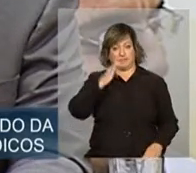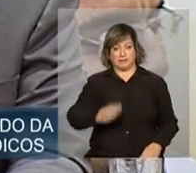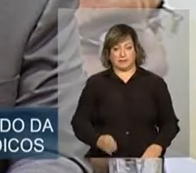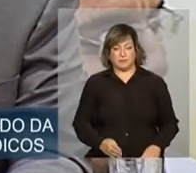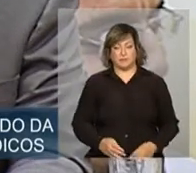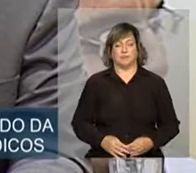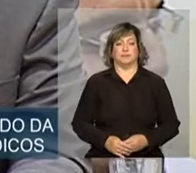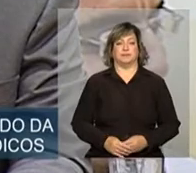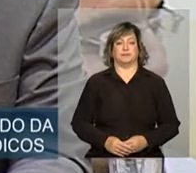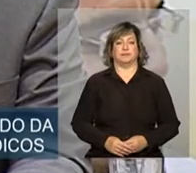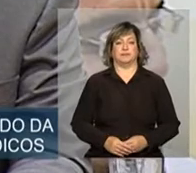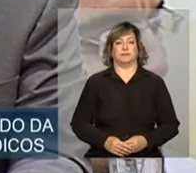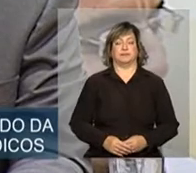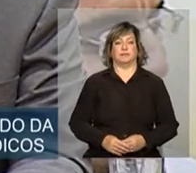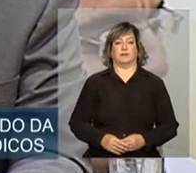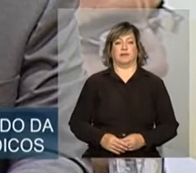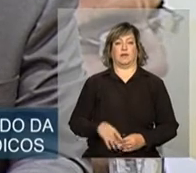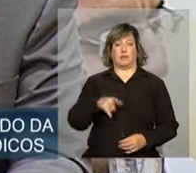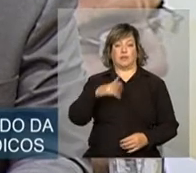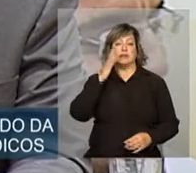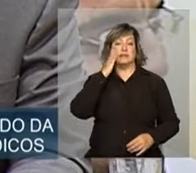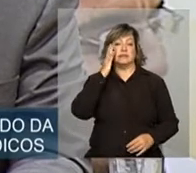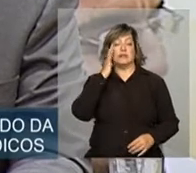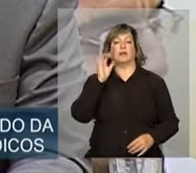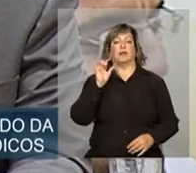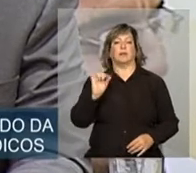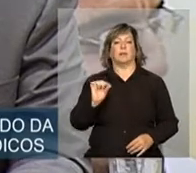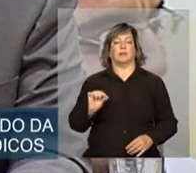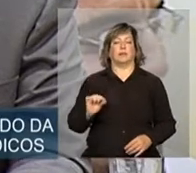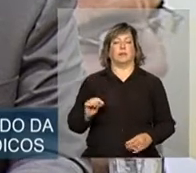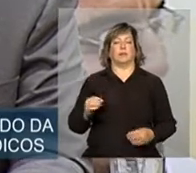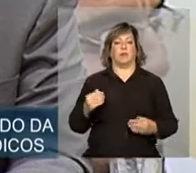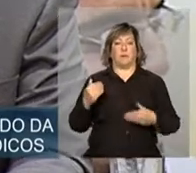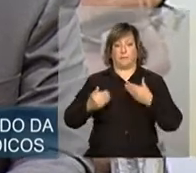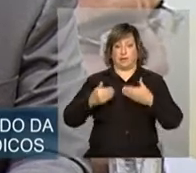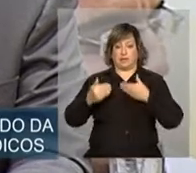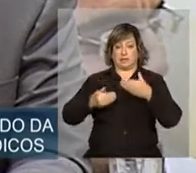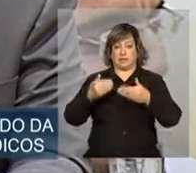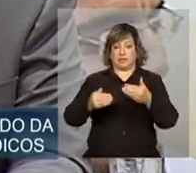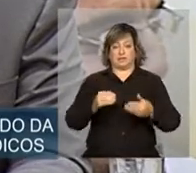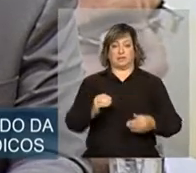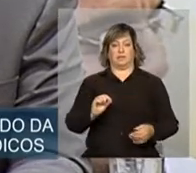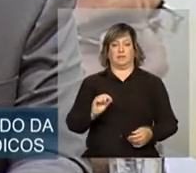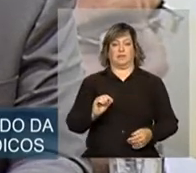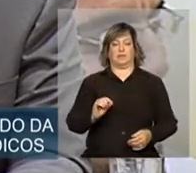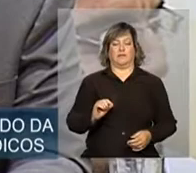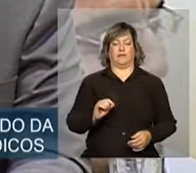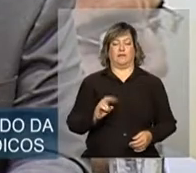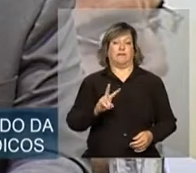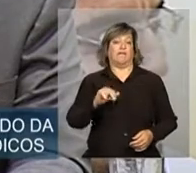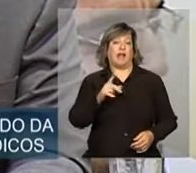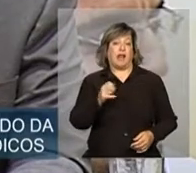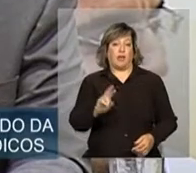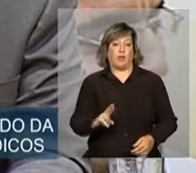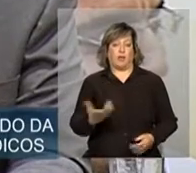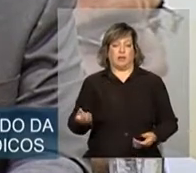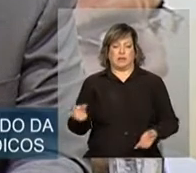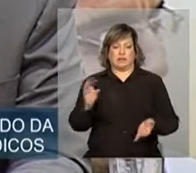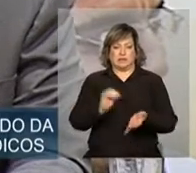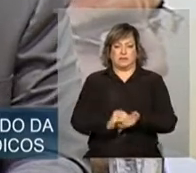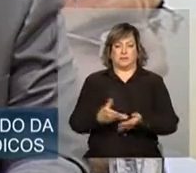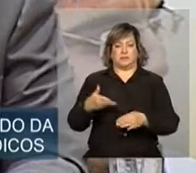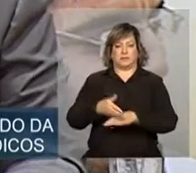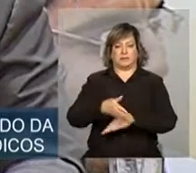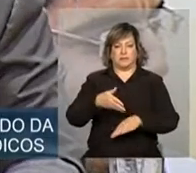que e o processo de validação não validação descrição de participação